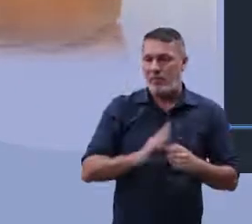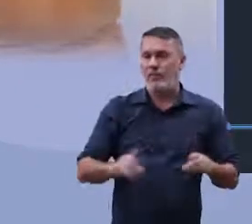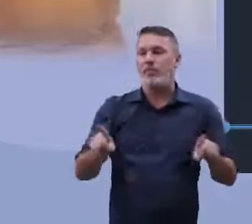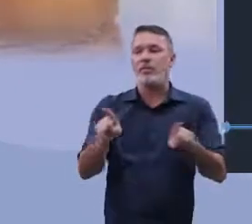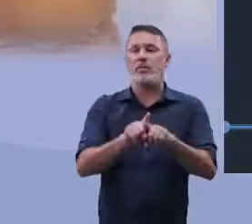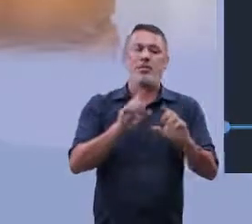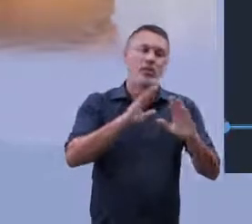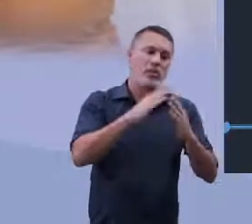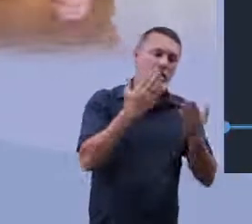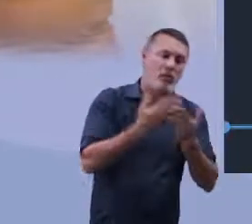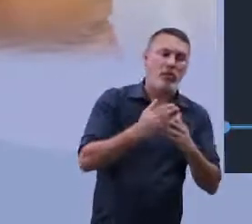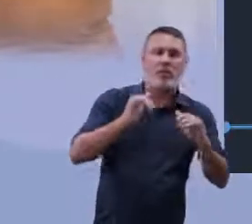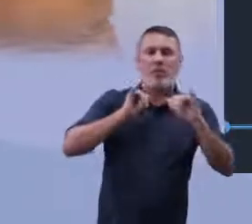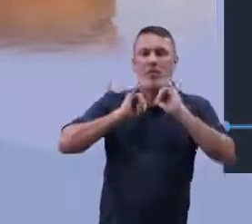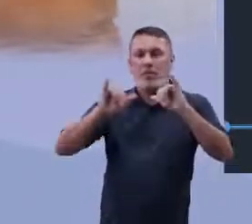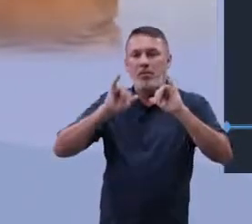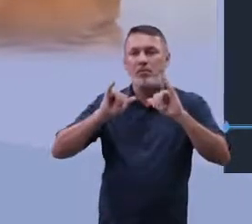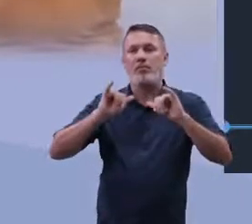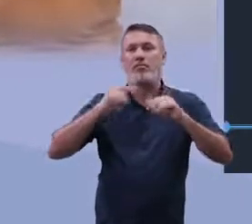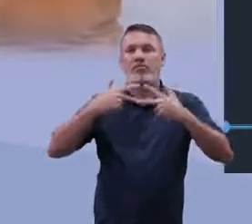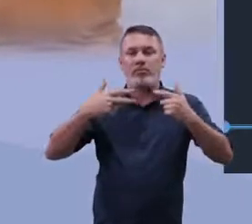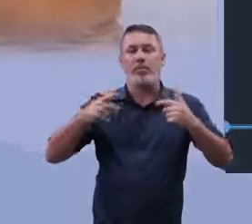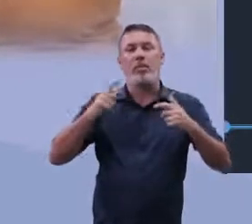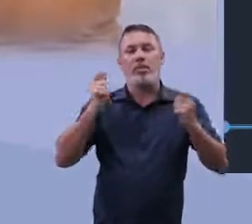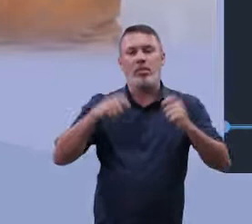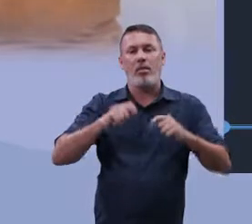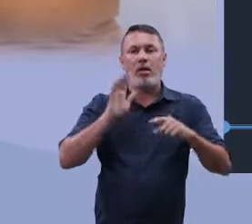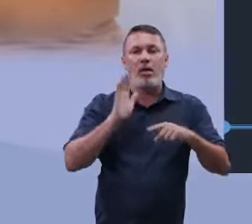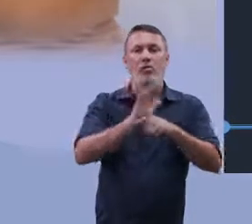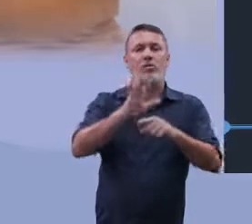Brasil e como que a escola e a mídia podem ser